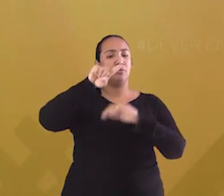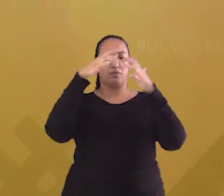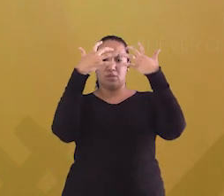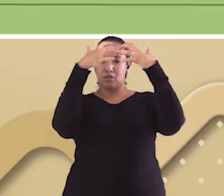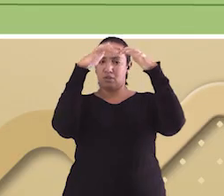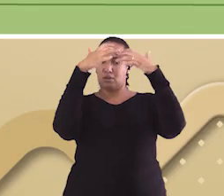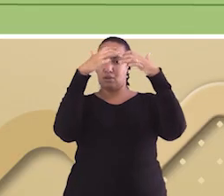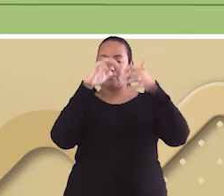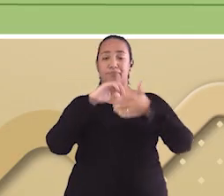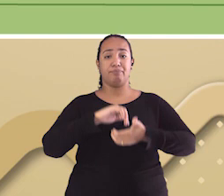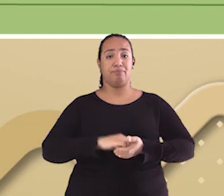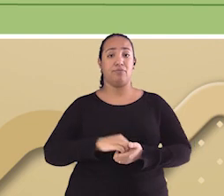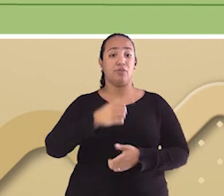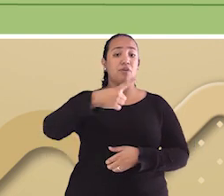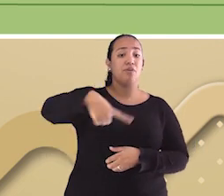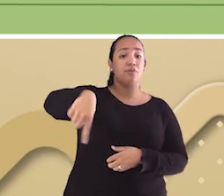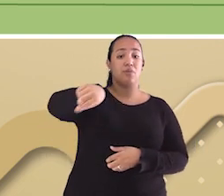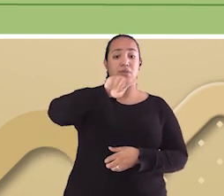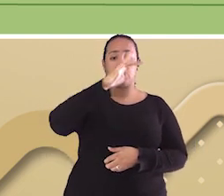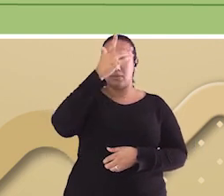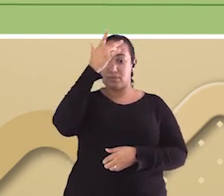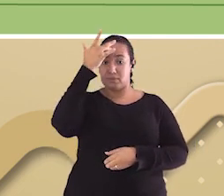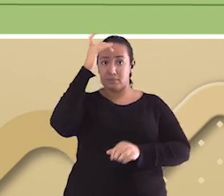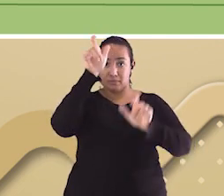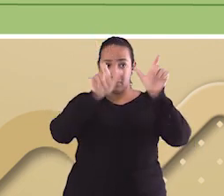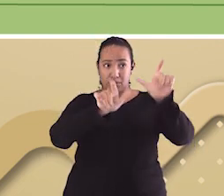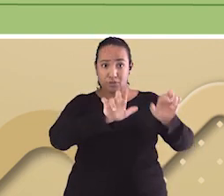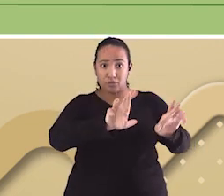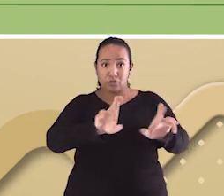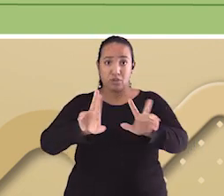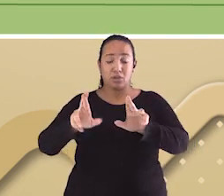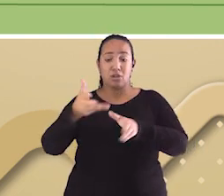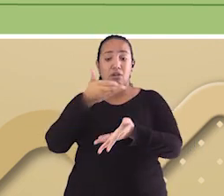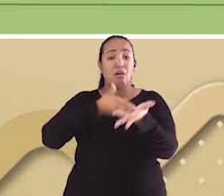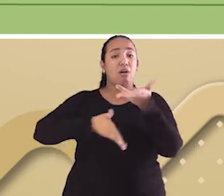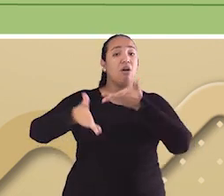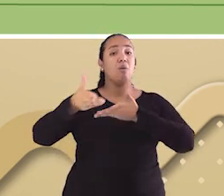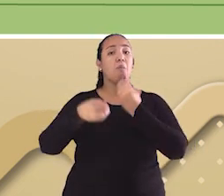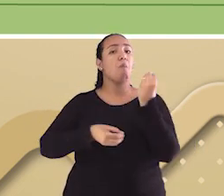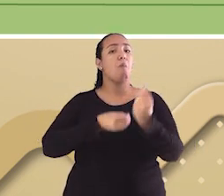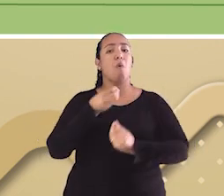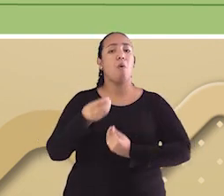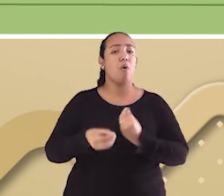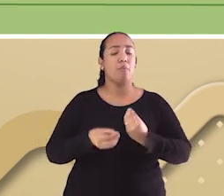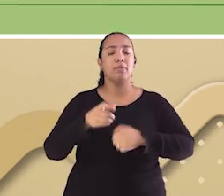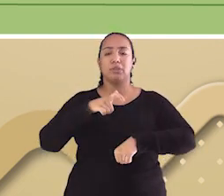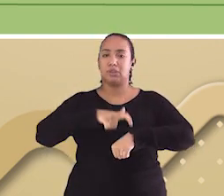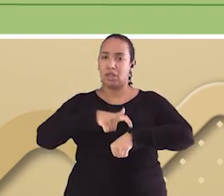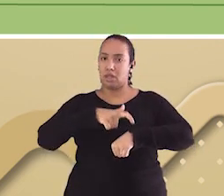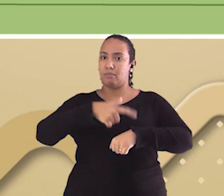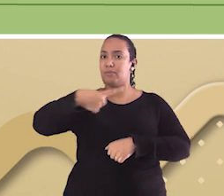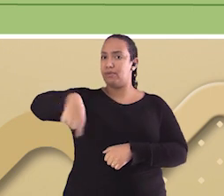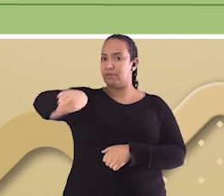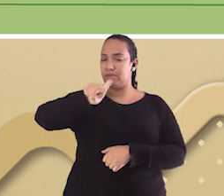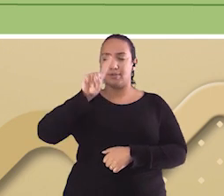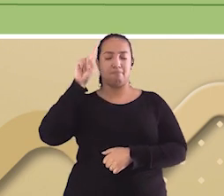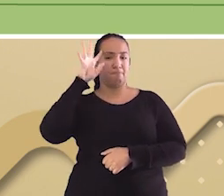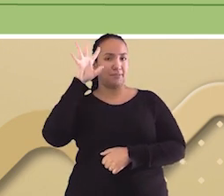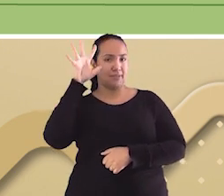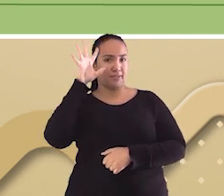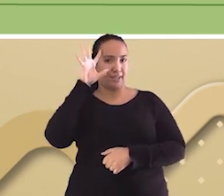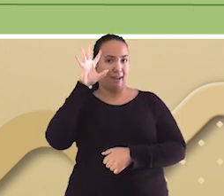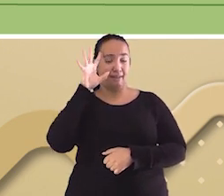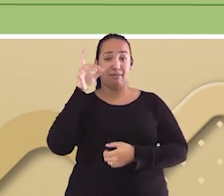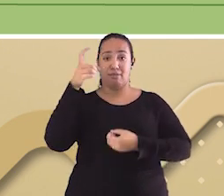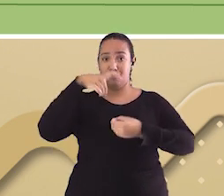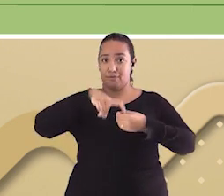refletir aí. Como você trata as pessoas e as suas diferenças no seu dia a dia? Nós vamos dar um tempinho para você pensar